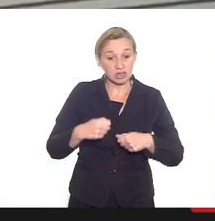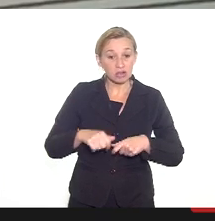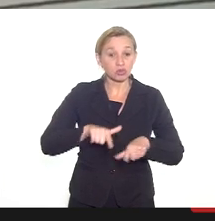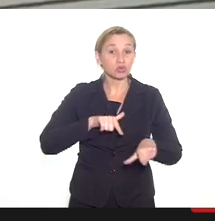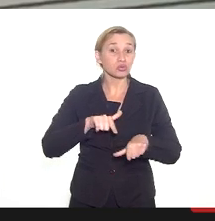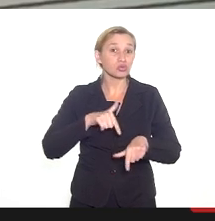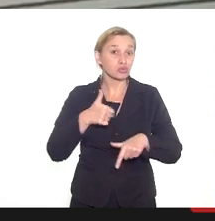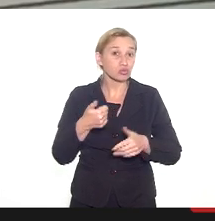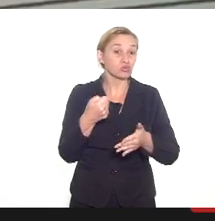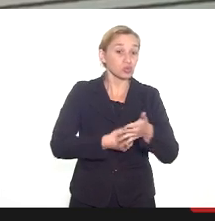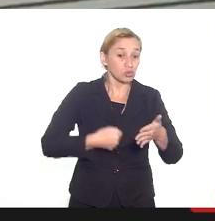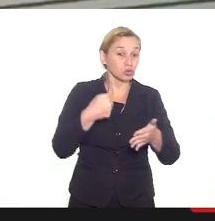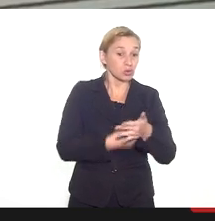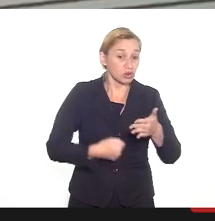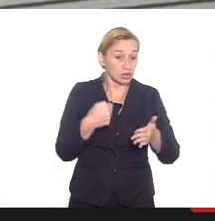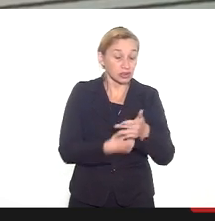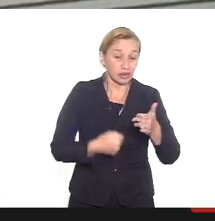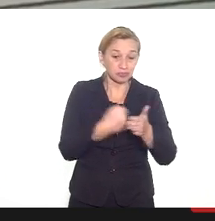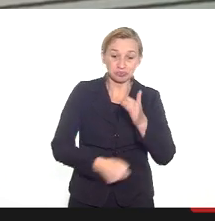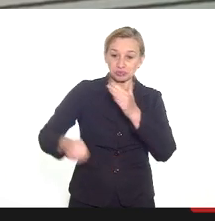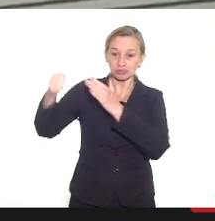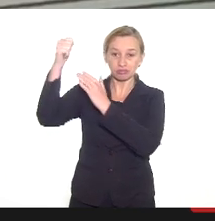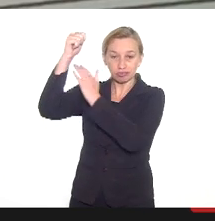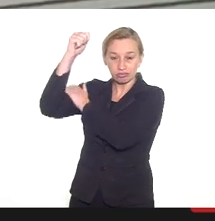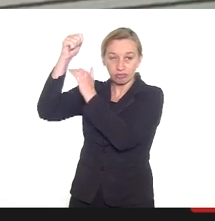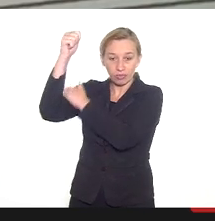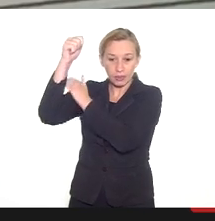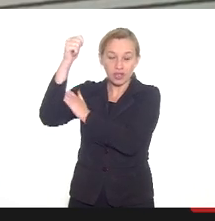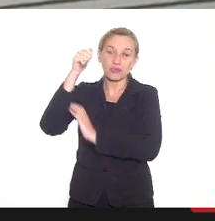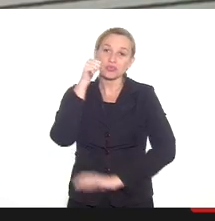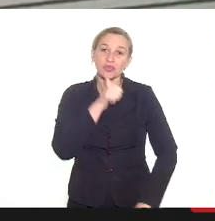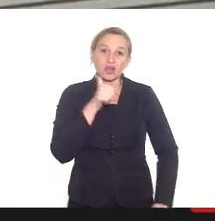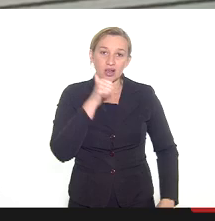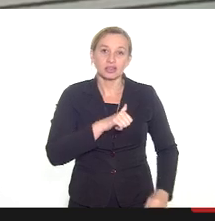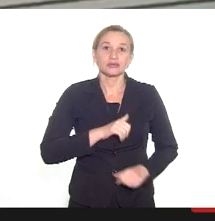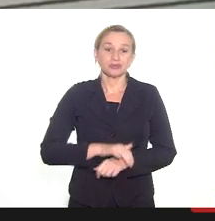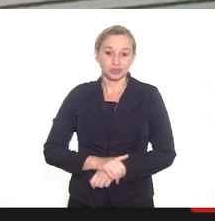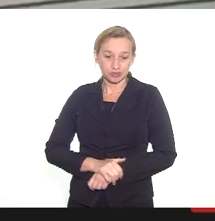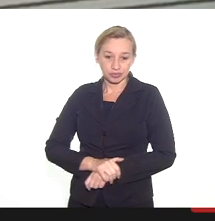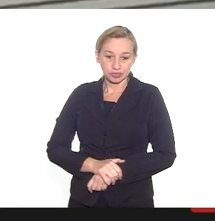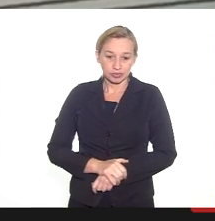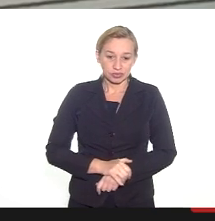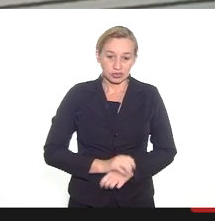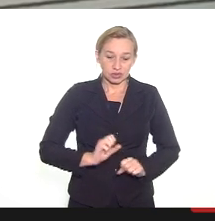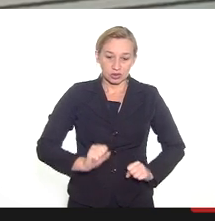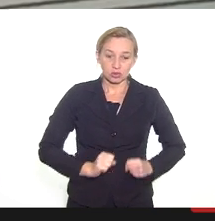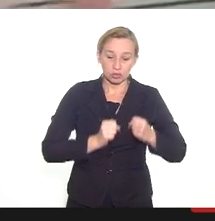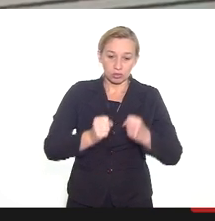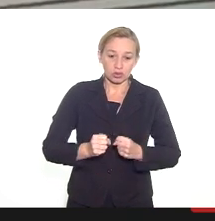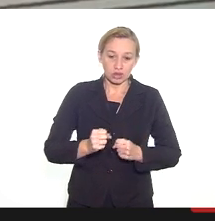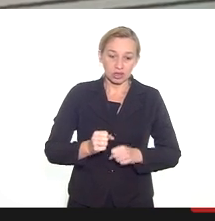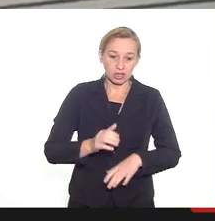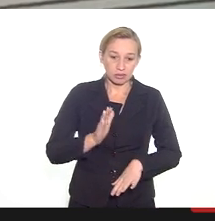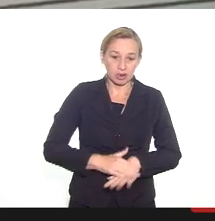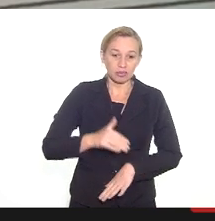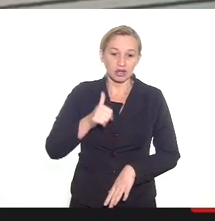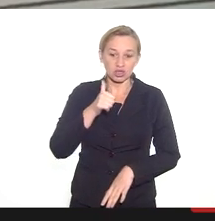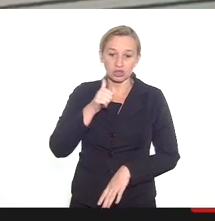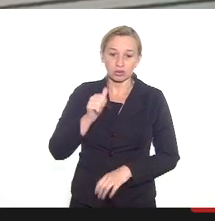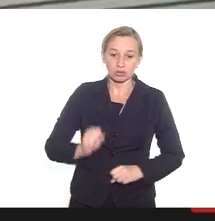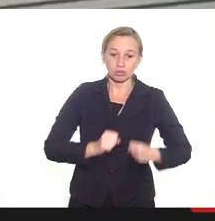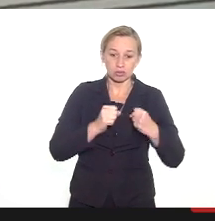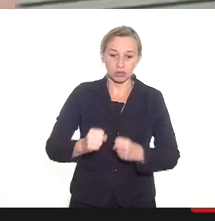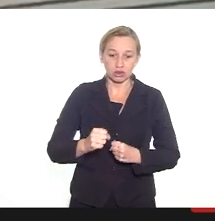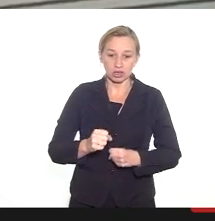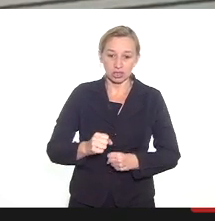gente precisa empoderar a mulher. A mulher precisa estar empoderada para participar da partilha de poder, que a mulher, com mais poder,